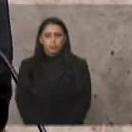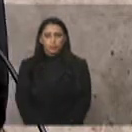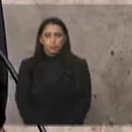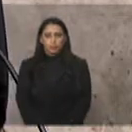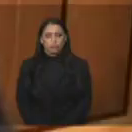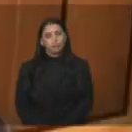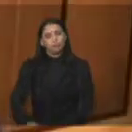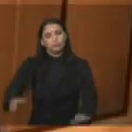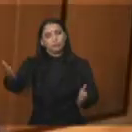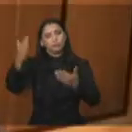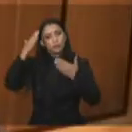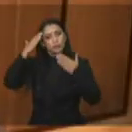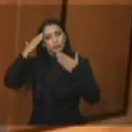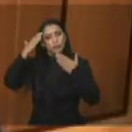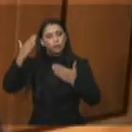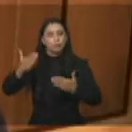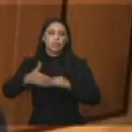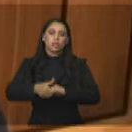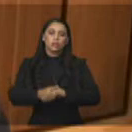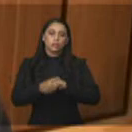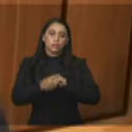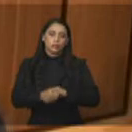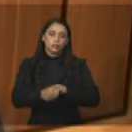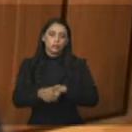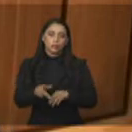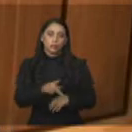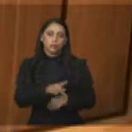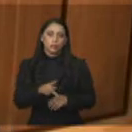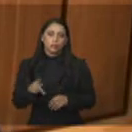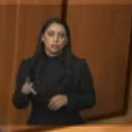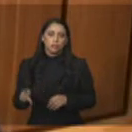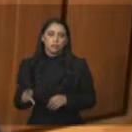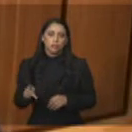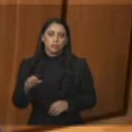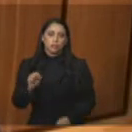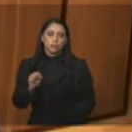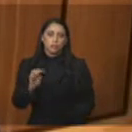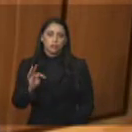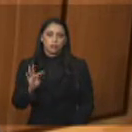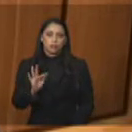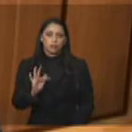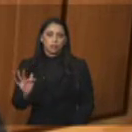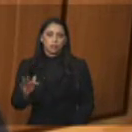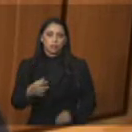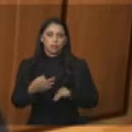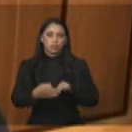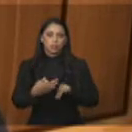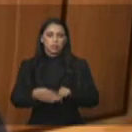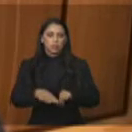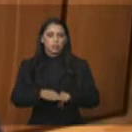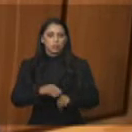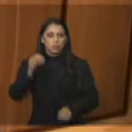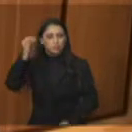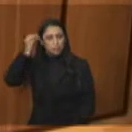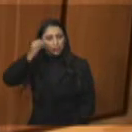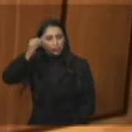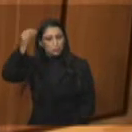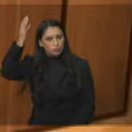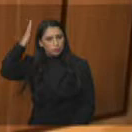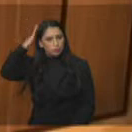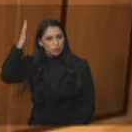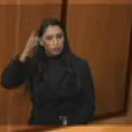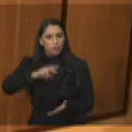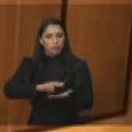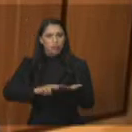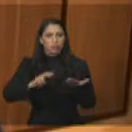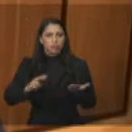Muito obrigado. Cumprimento ao excelentíssimo senhor presidente do Supremo Tribunal Federal, ministro Luiz Fux, excelentíssimo senhor